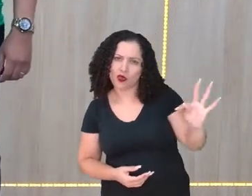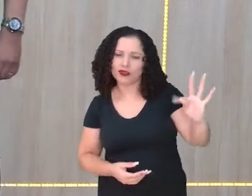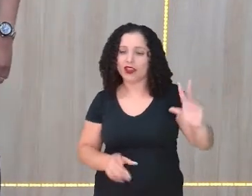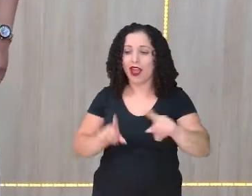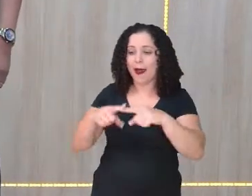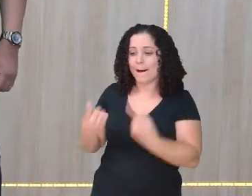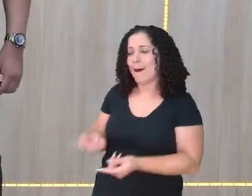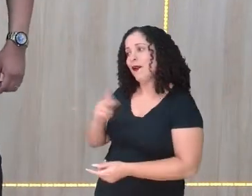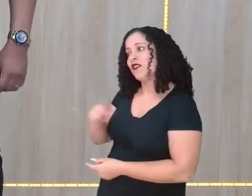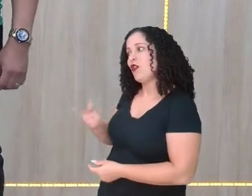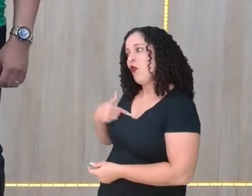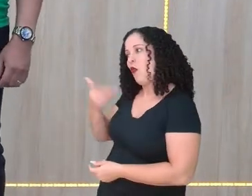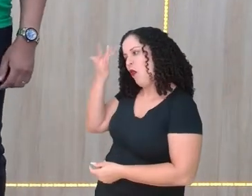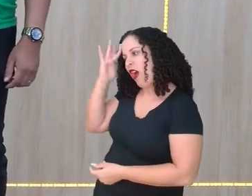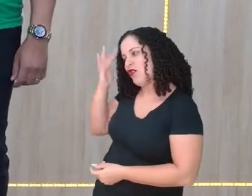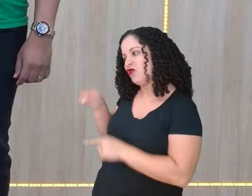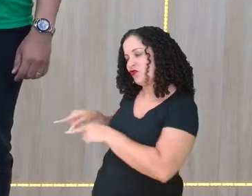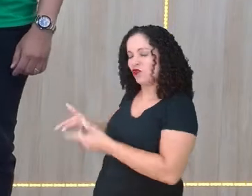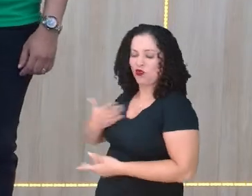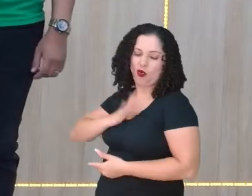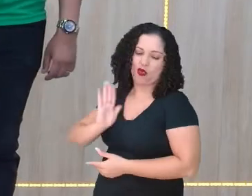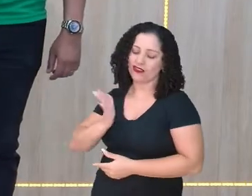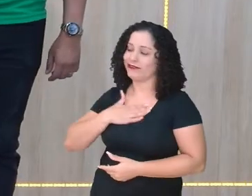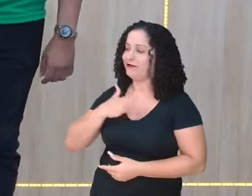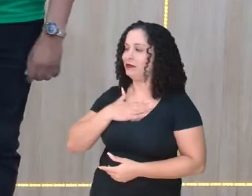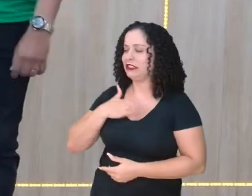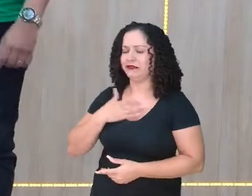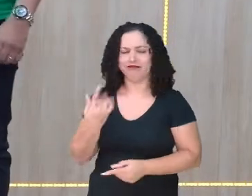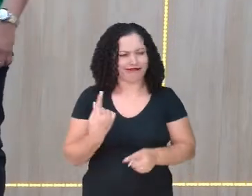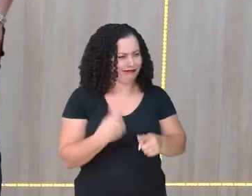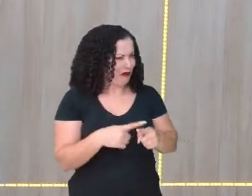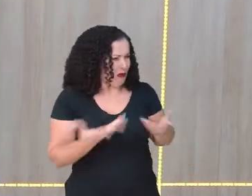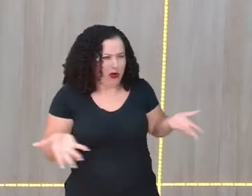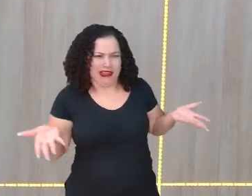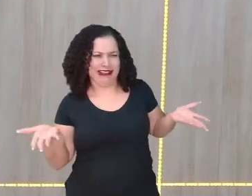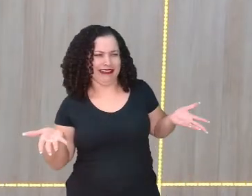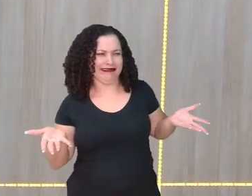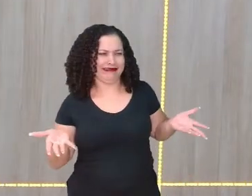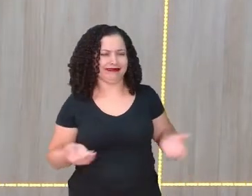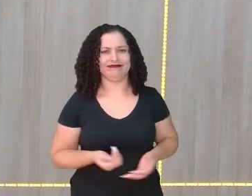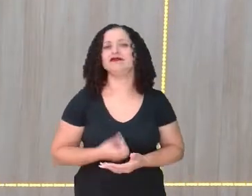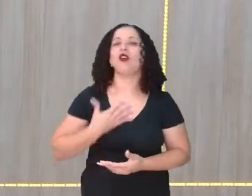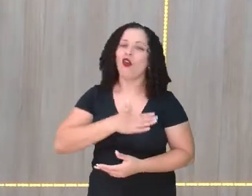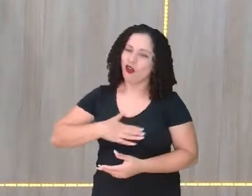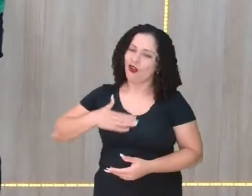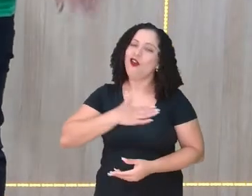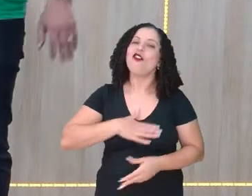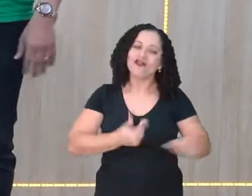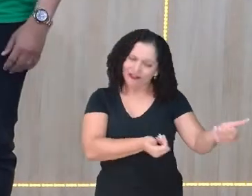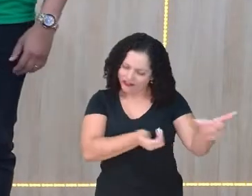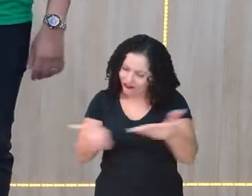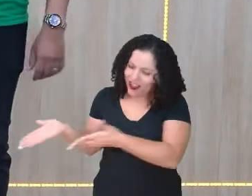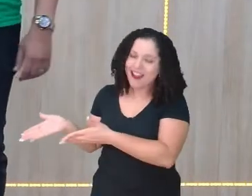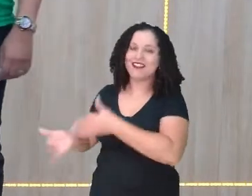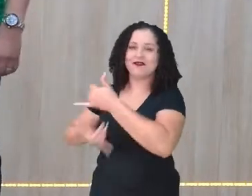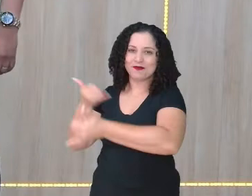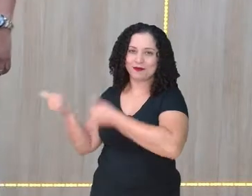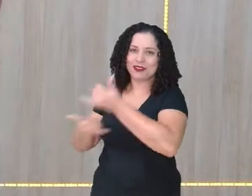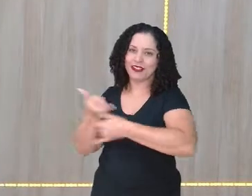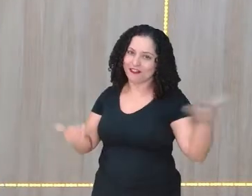mim. Por que não? Why don't? Por que ele não gosta de mim? Gosta sim. Para com isso, vai dar a mão aqui, vamos lá